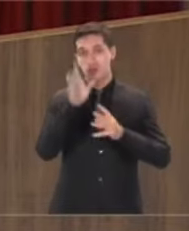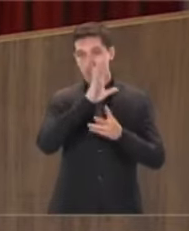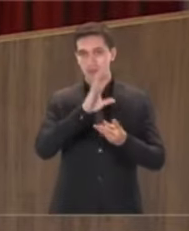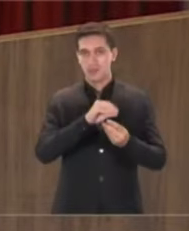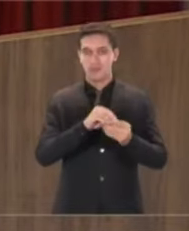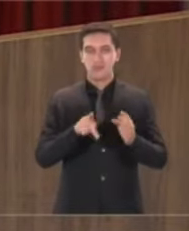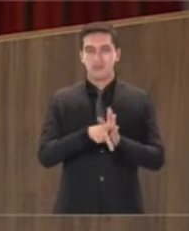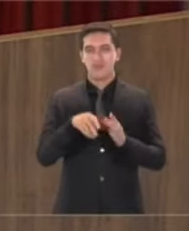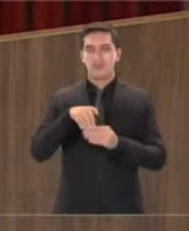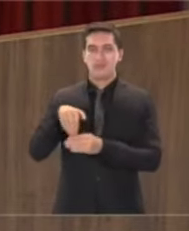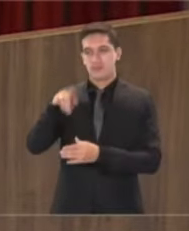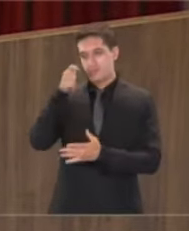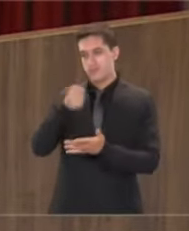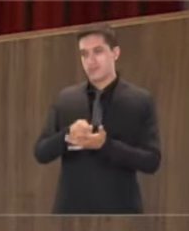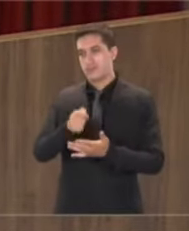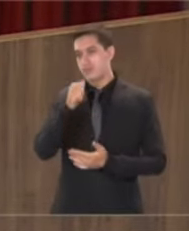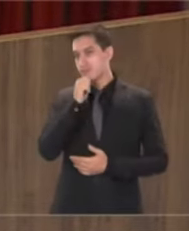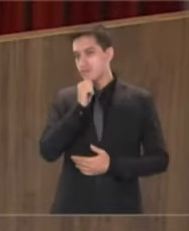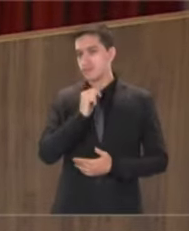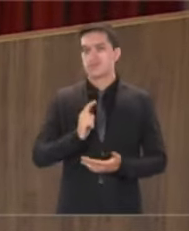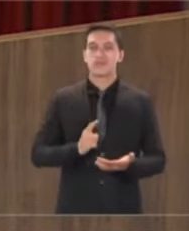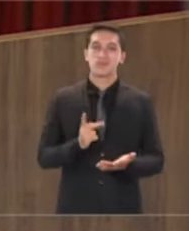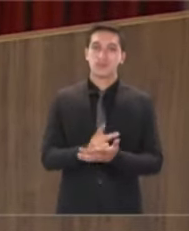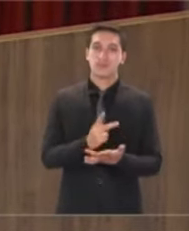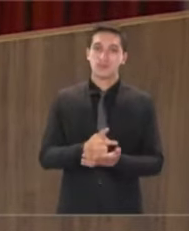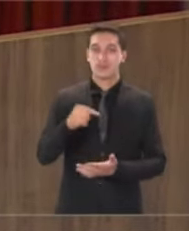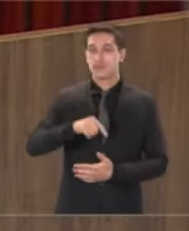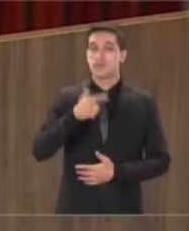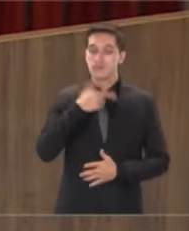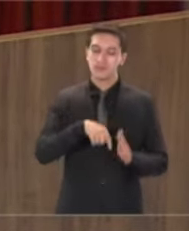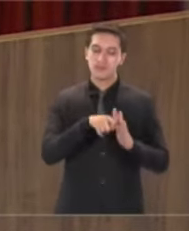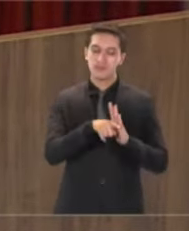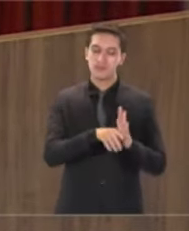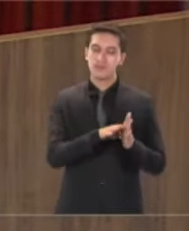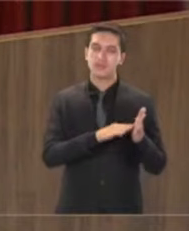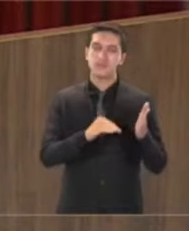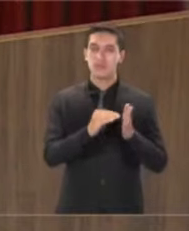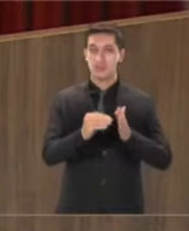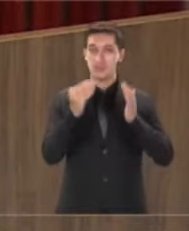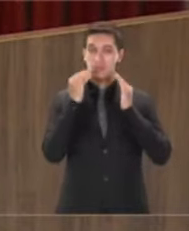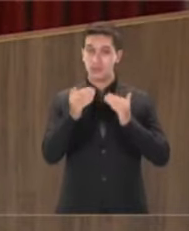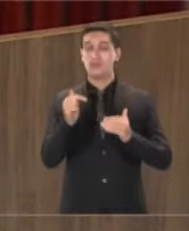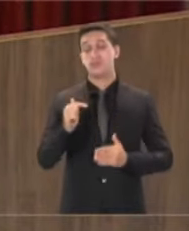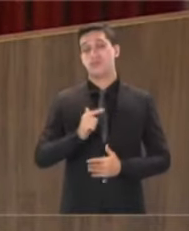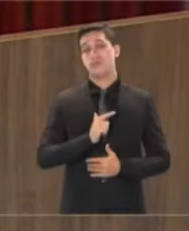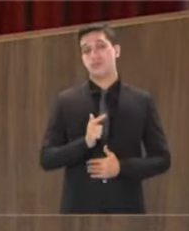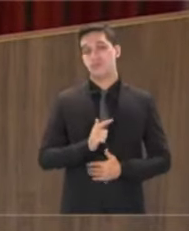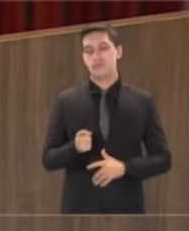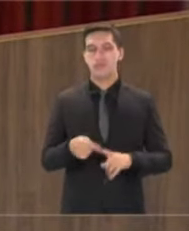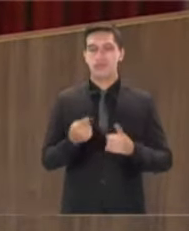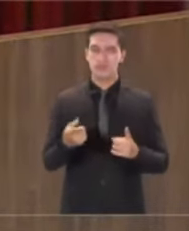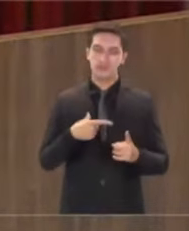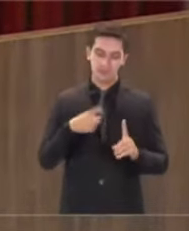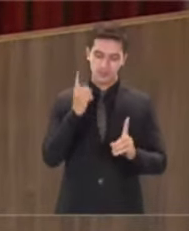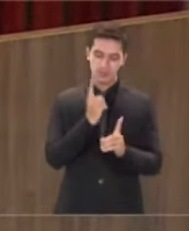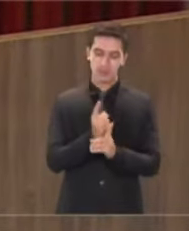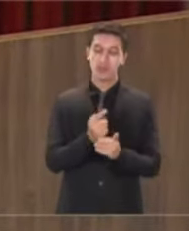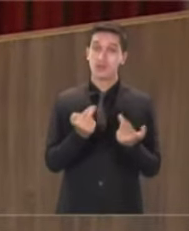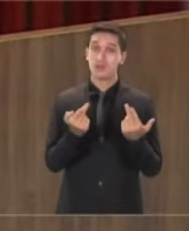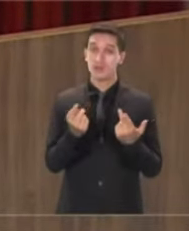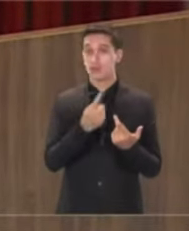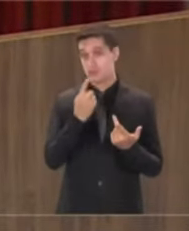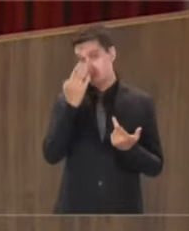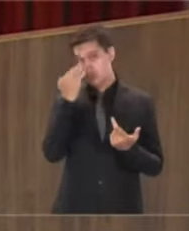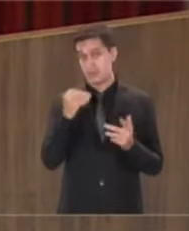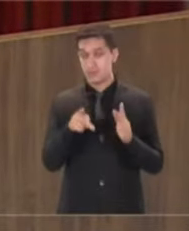acórdão regional, sem que se proceda aqui a um reexame dos fatos e das provas, o que está vedado, como sabemos,